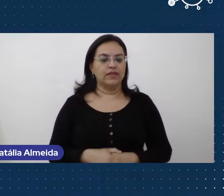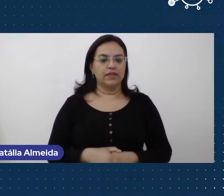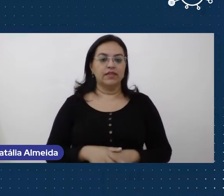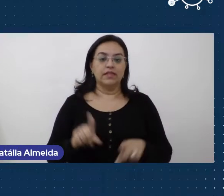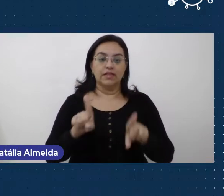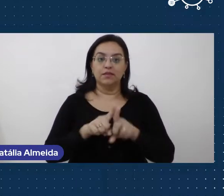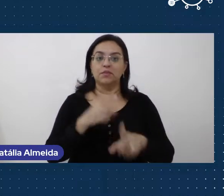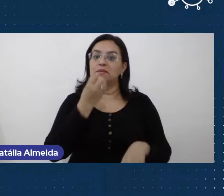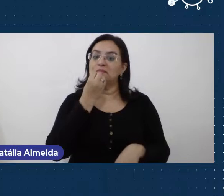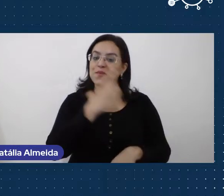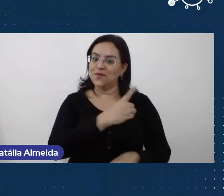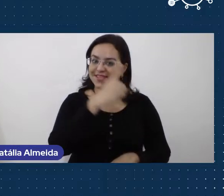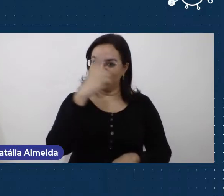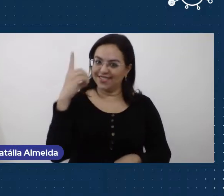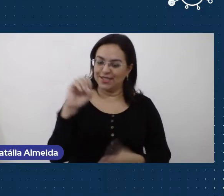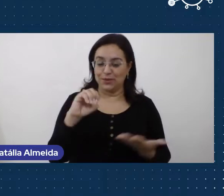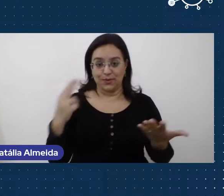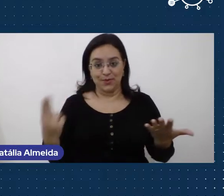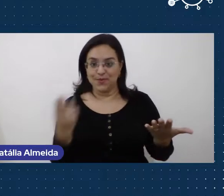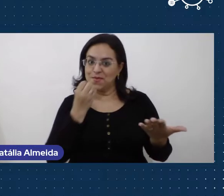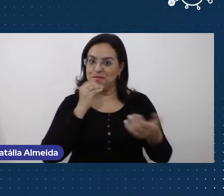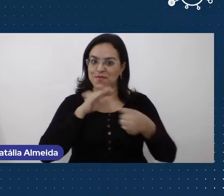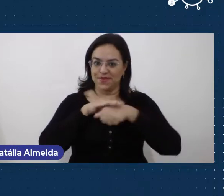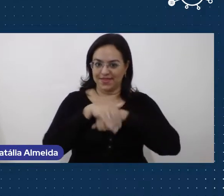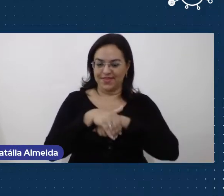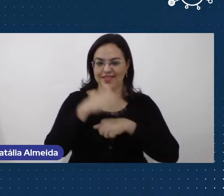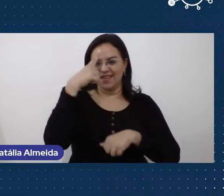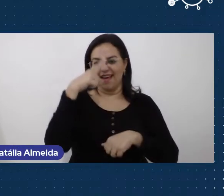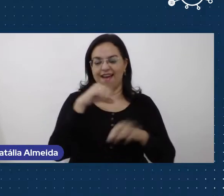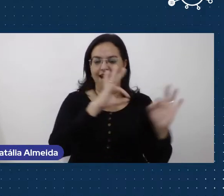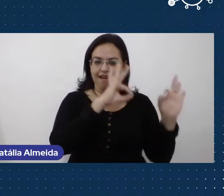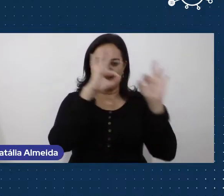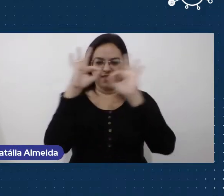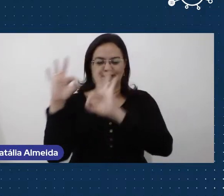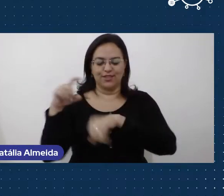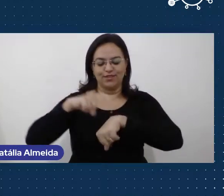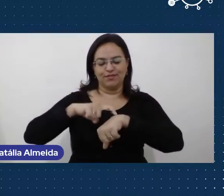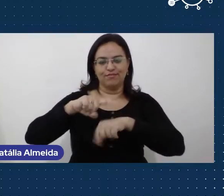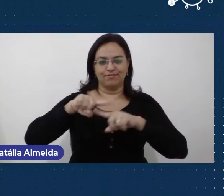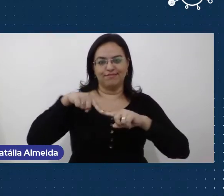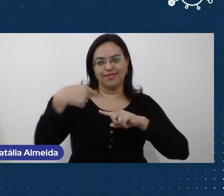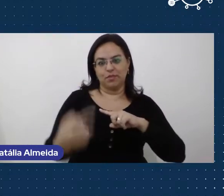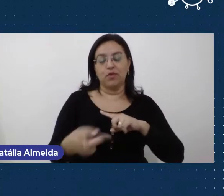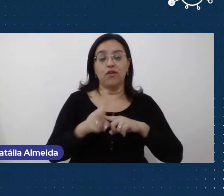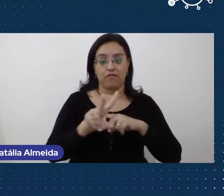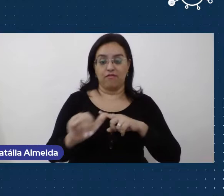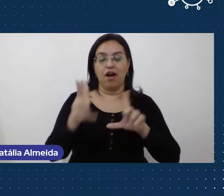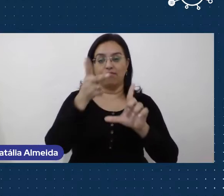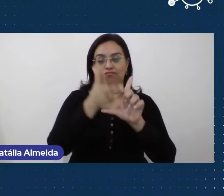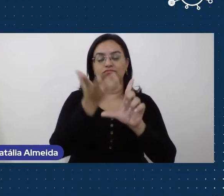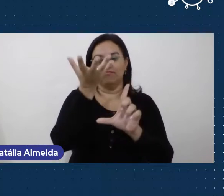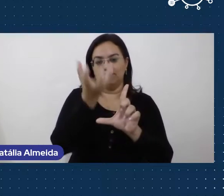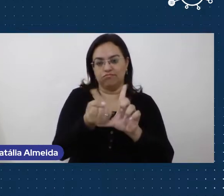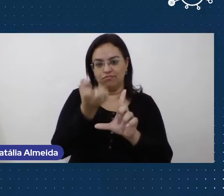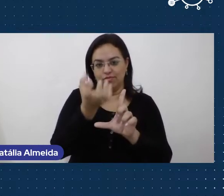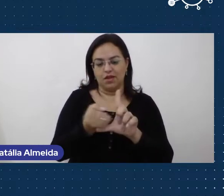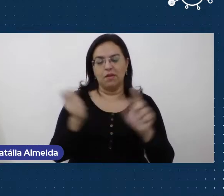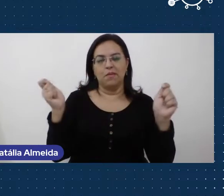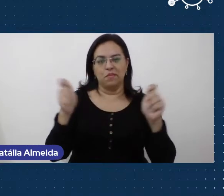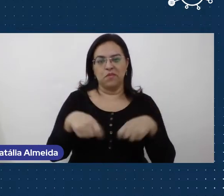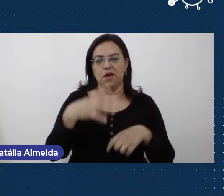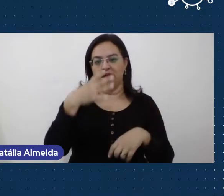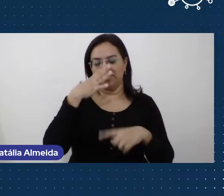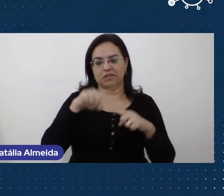boa noite para quem vai nos acompanhar aí em um outro momento, porque essa live vai ficar gravada, essa palestra, esse conteúdo vai